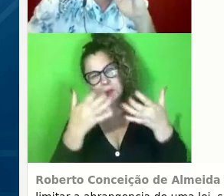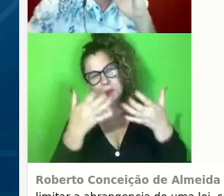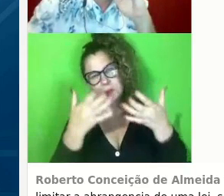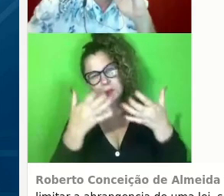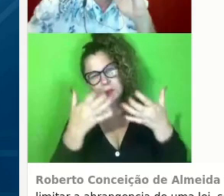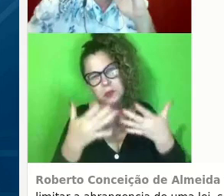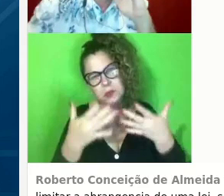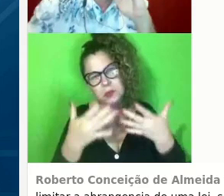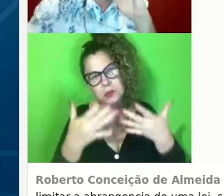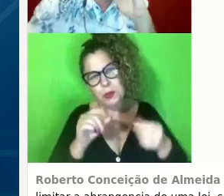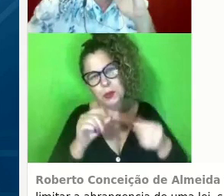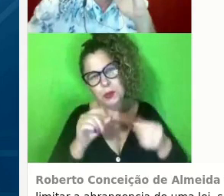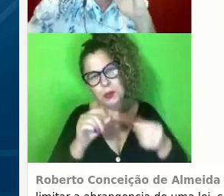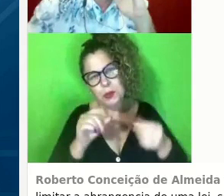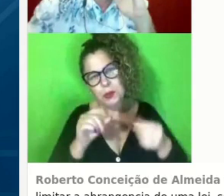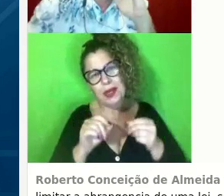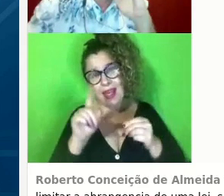amplo, mas